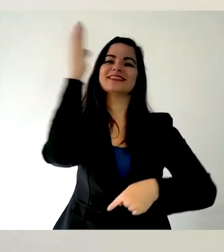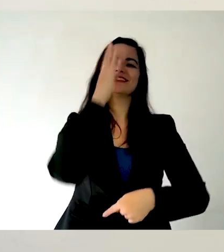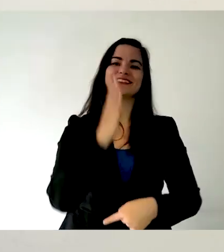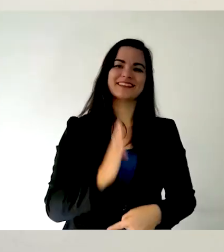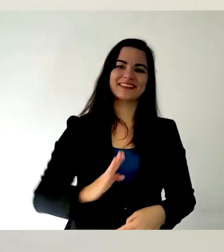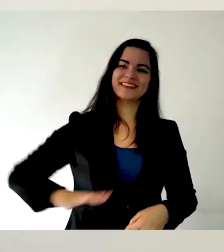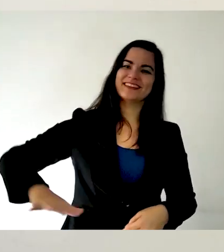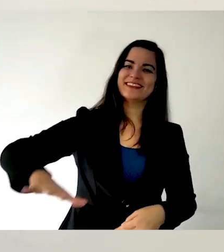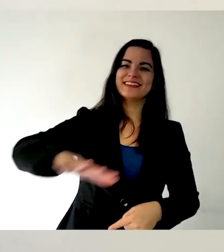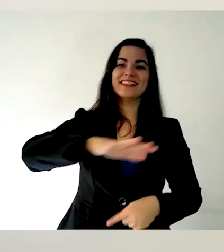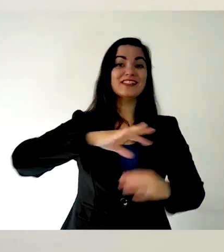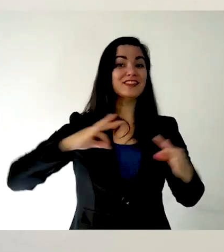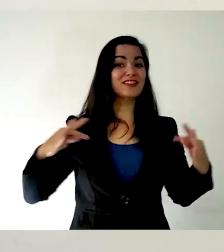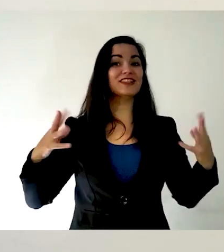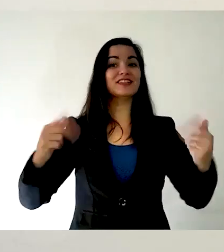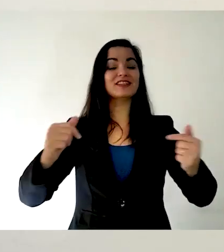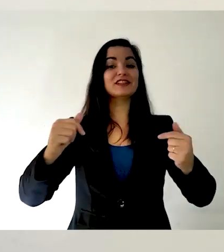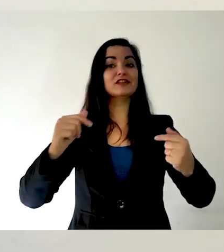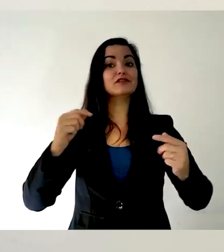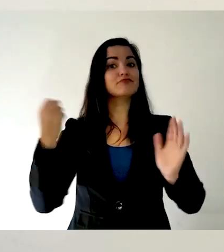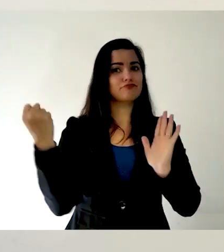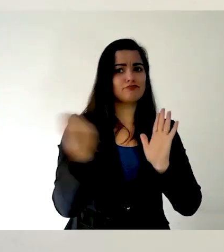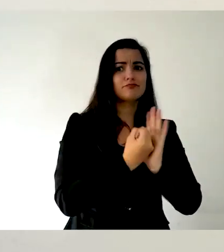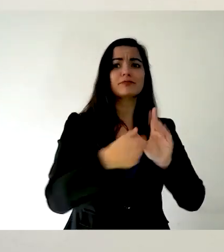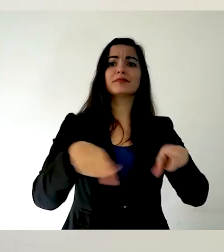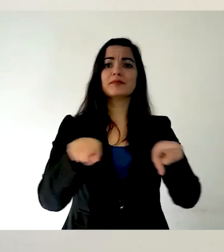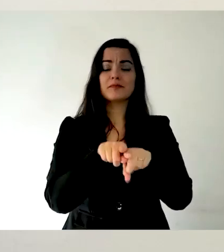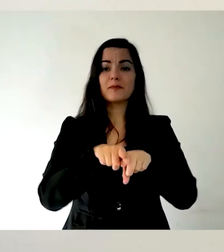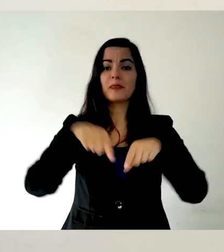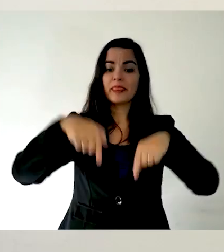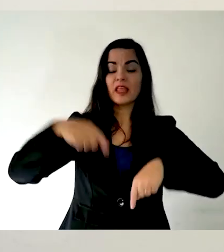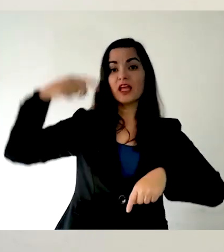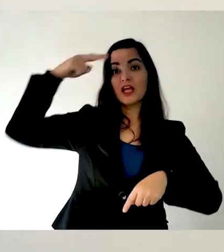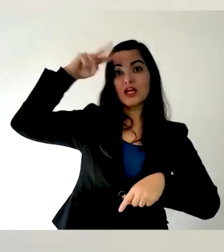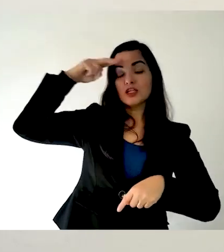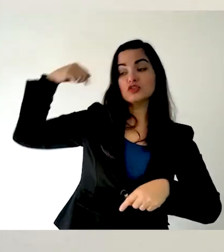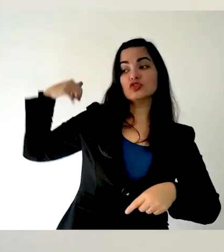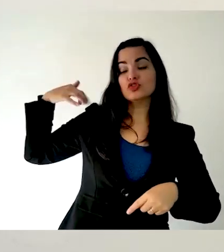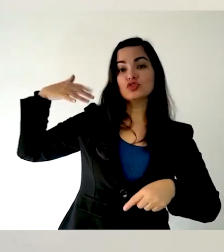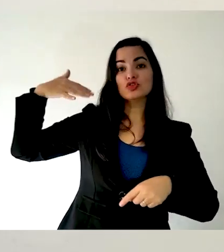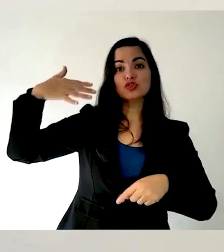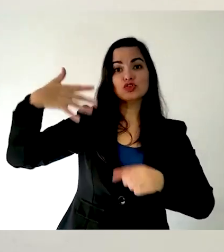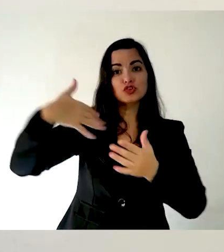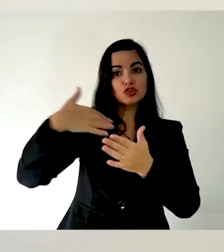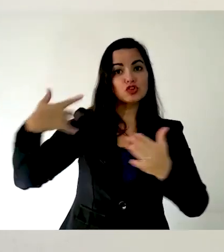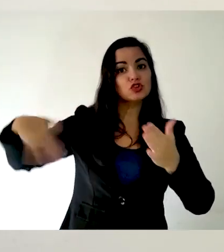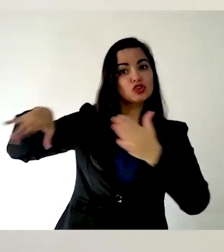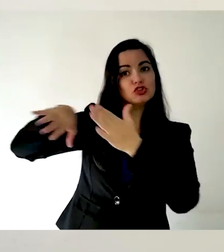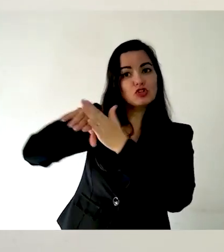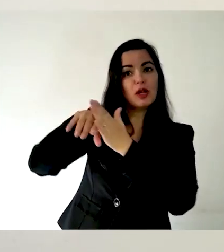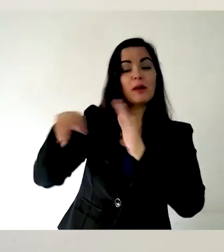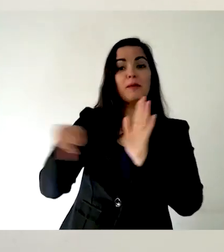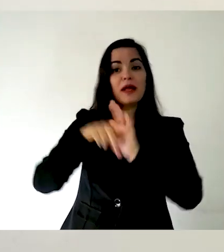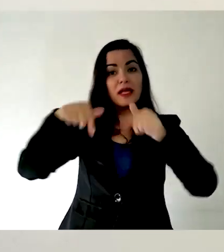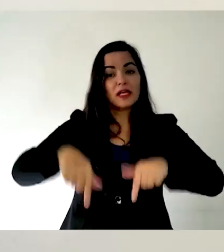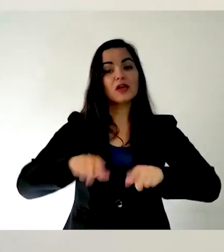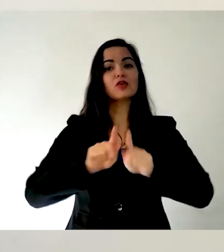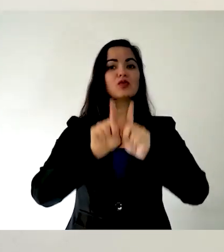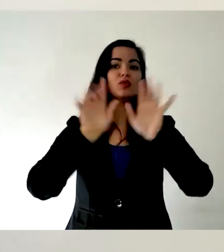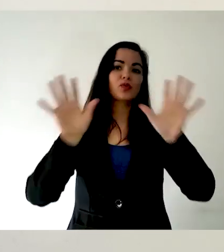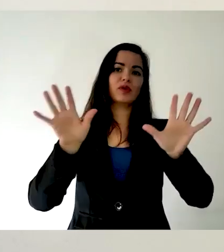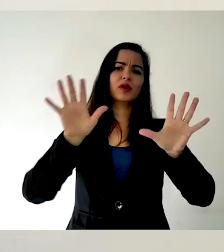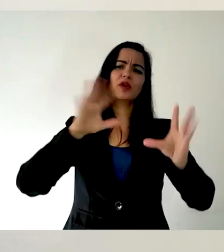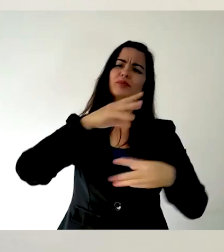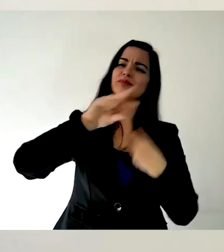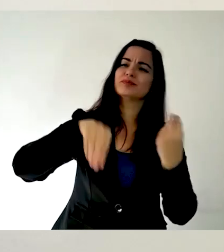Brasil. Marca também a história de Guarulhos, toda essa mistura de etnias, de povos, de características, tudo isso